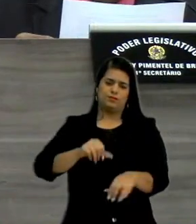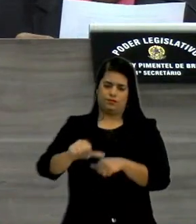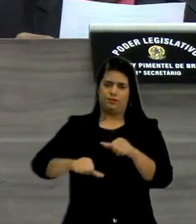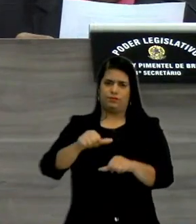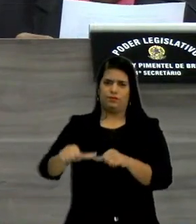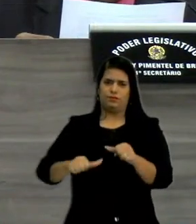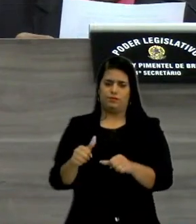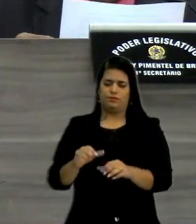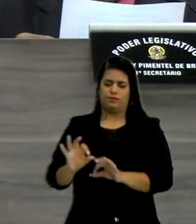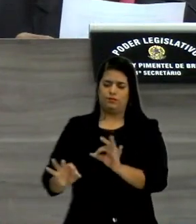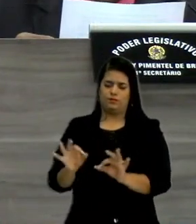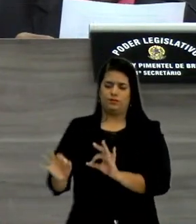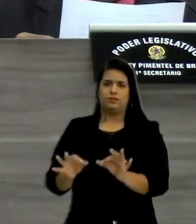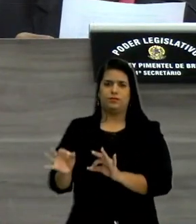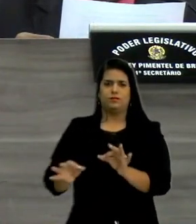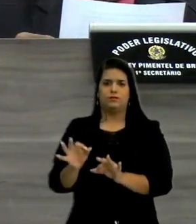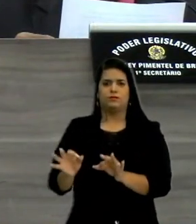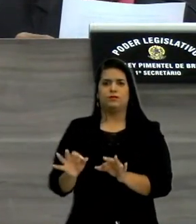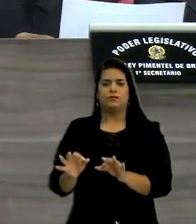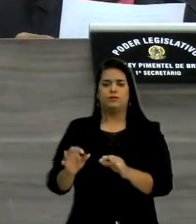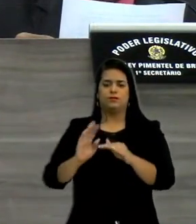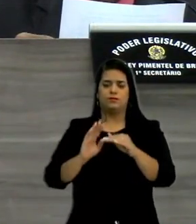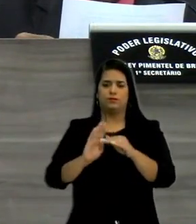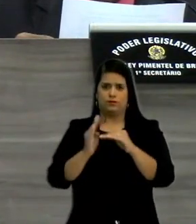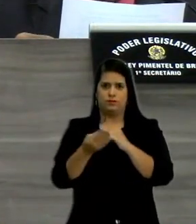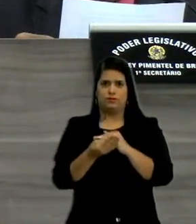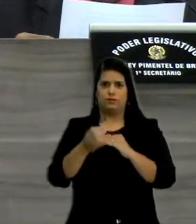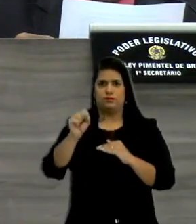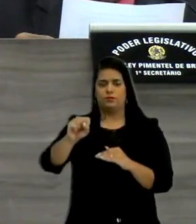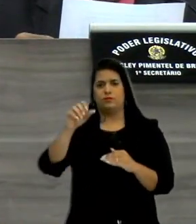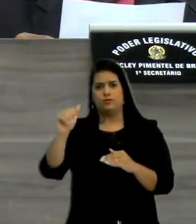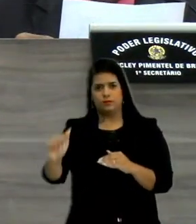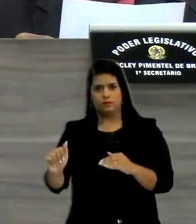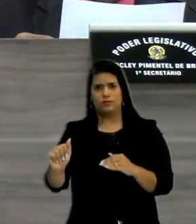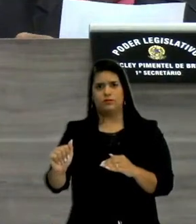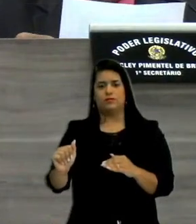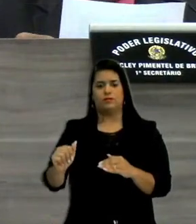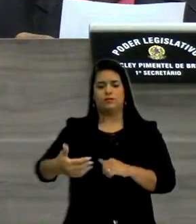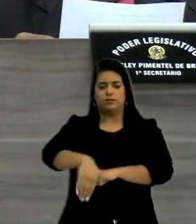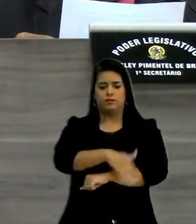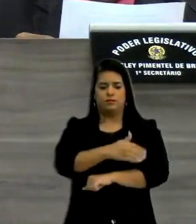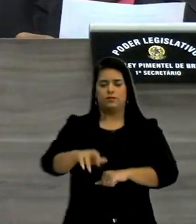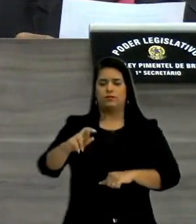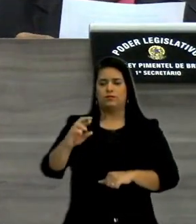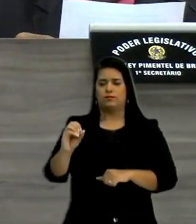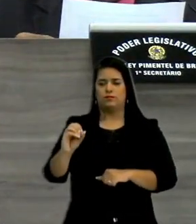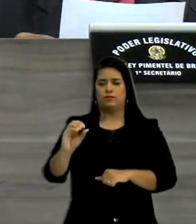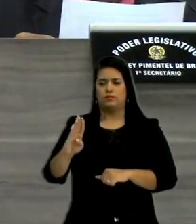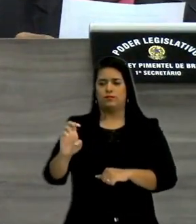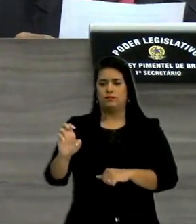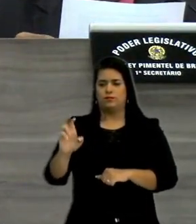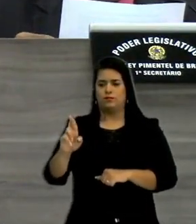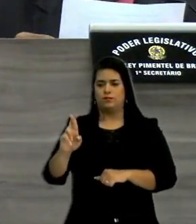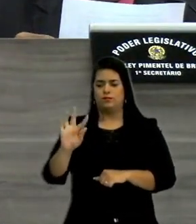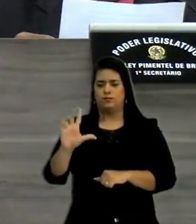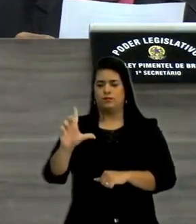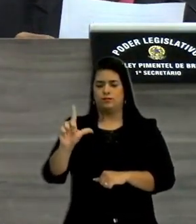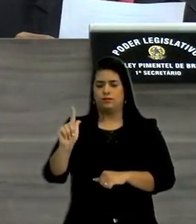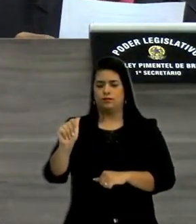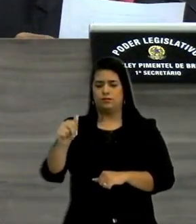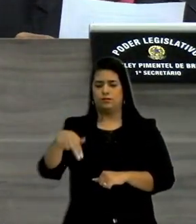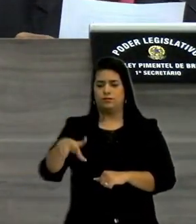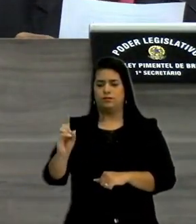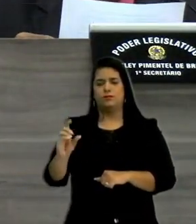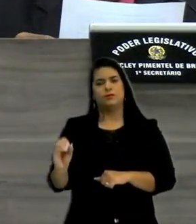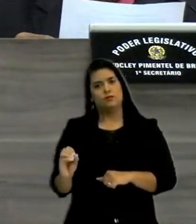Pereira Costa, antigas travessas do loteamento de Santo Afonso, precisamente entre as ruas Roberlando de Lima Corrêa e Maria do Carmo da Silva, antiga